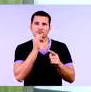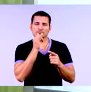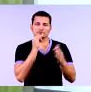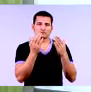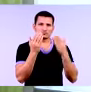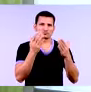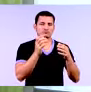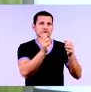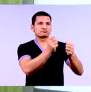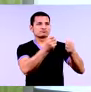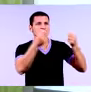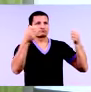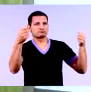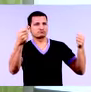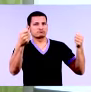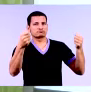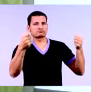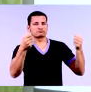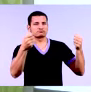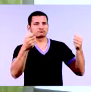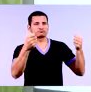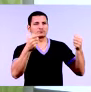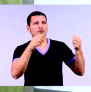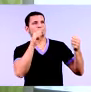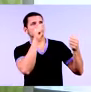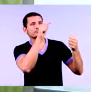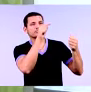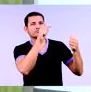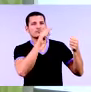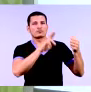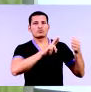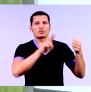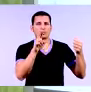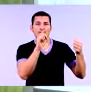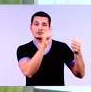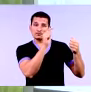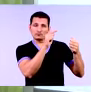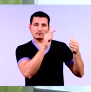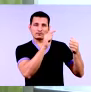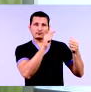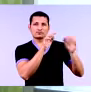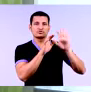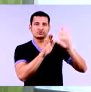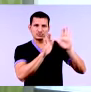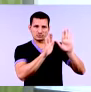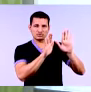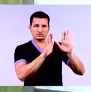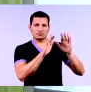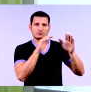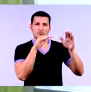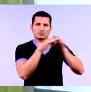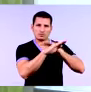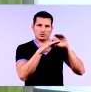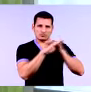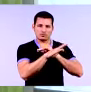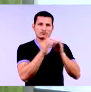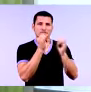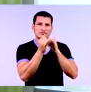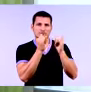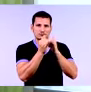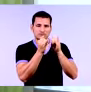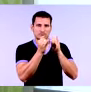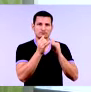janela, uma portinha do armário e desse a ele um nome e reservasse aquele armário serve para guardar a